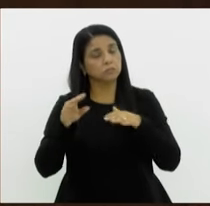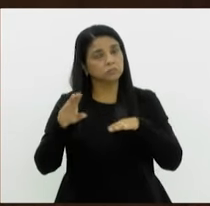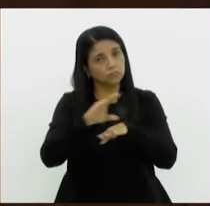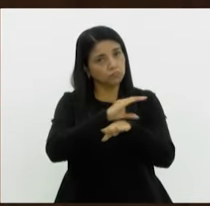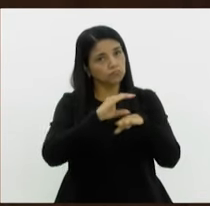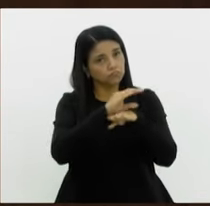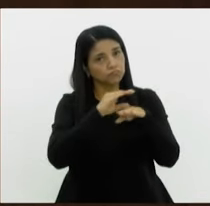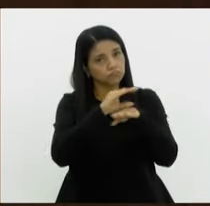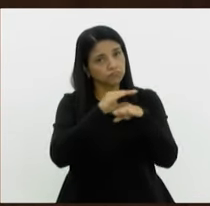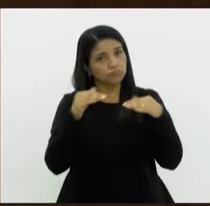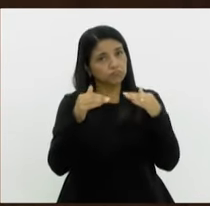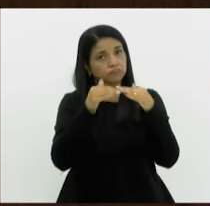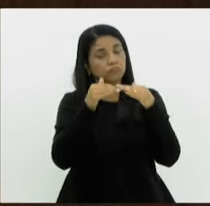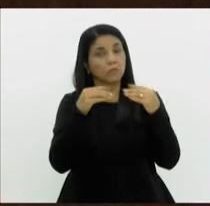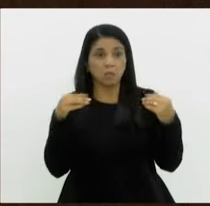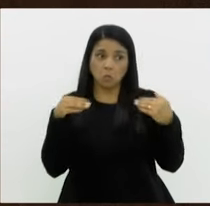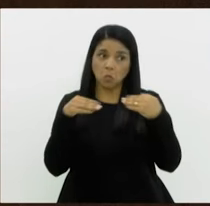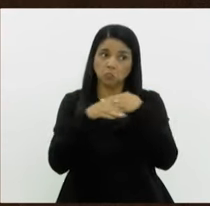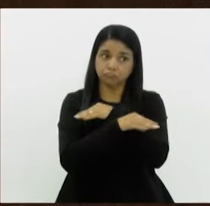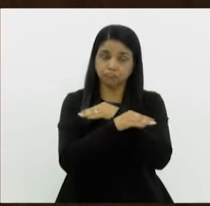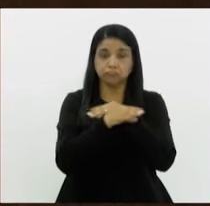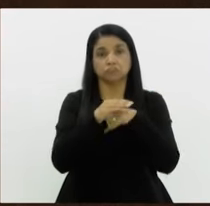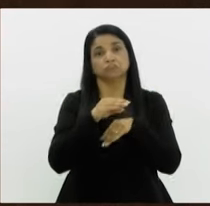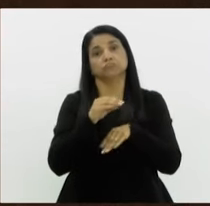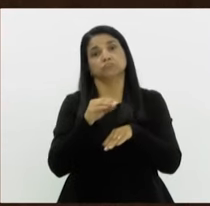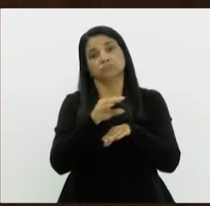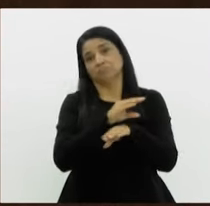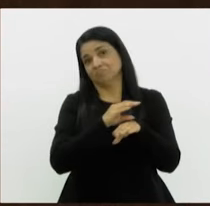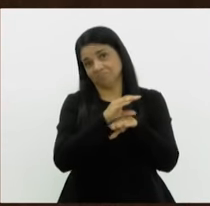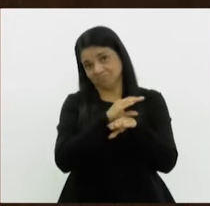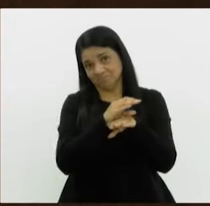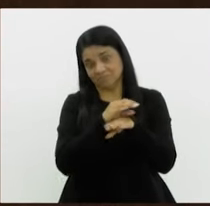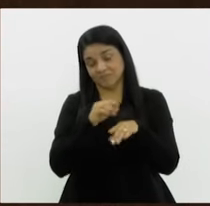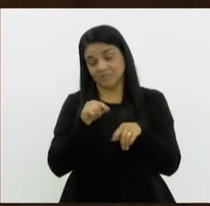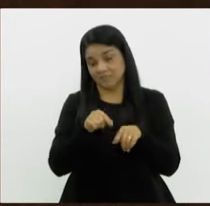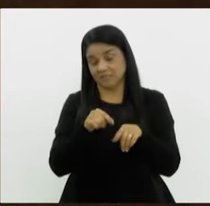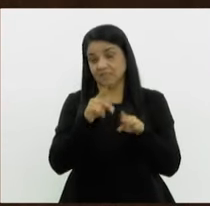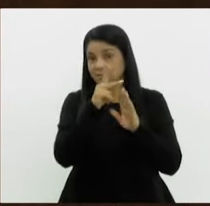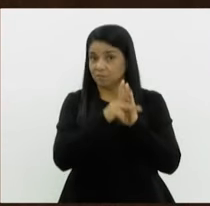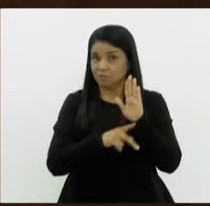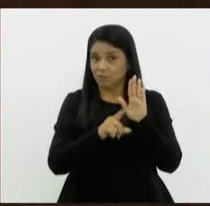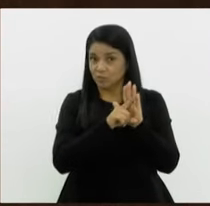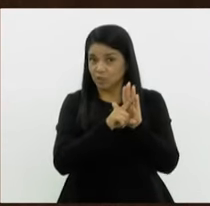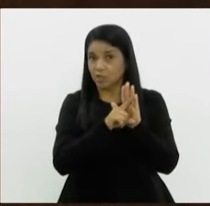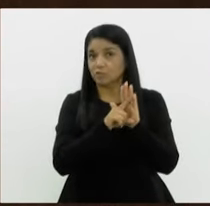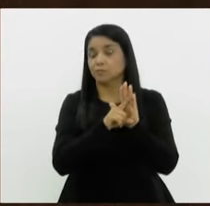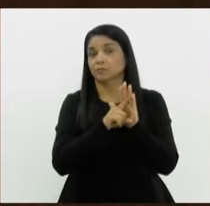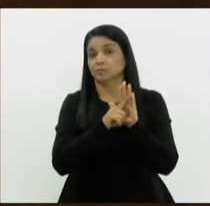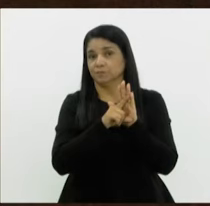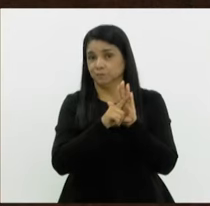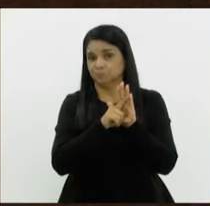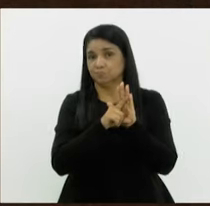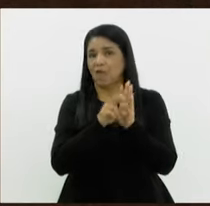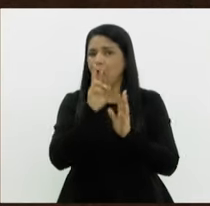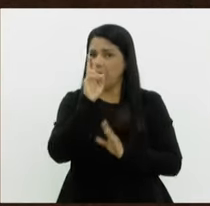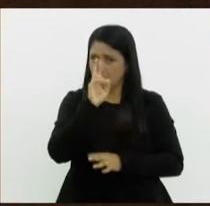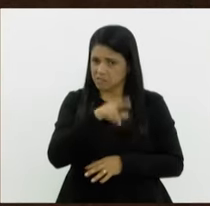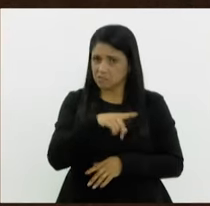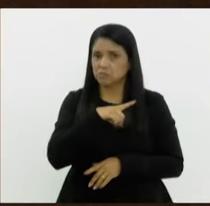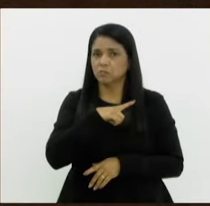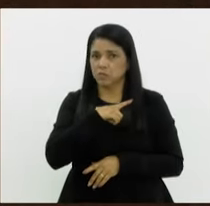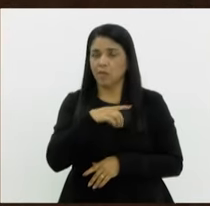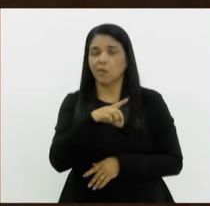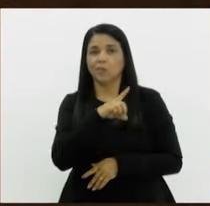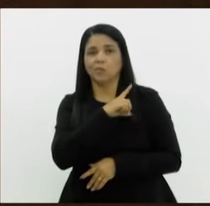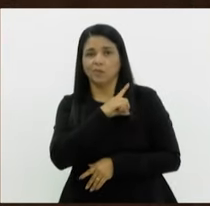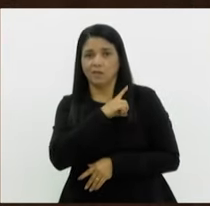constitucional inconstitucional. Nesse caso específico, tem toda a razão o